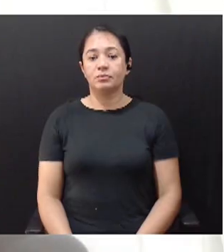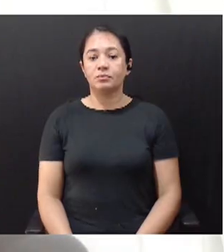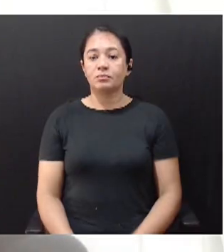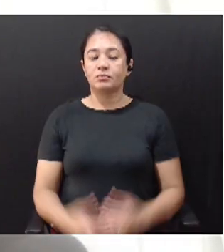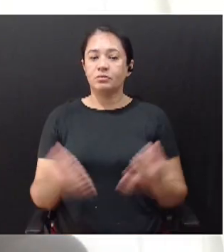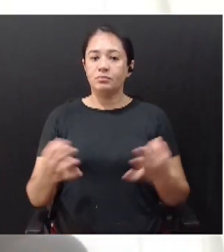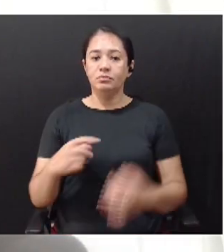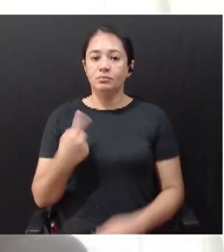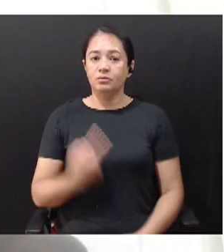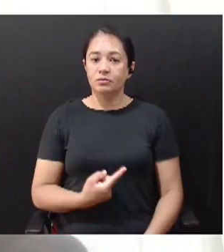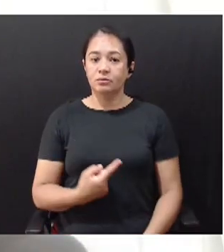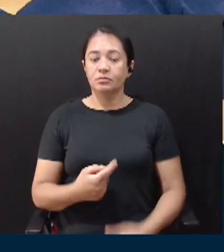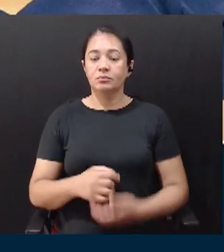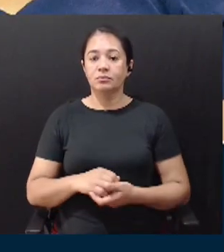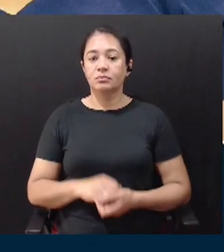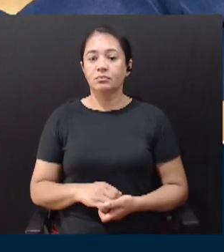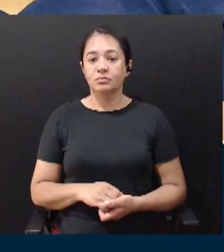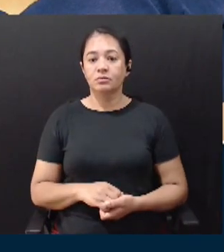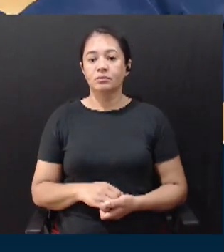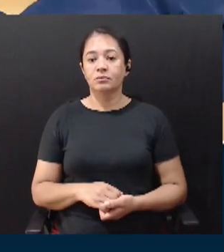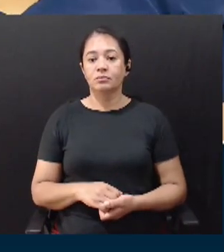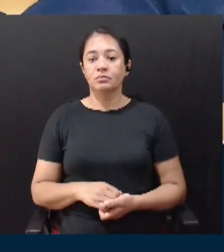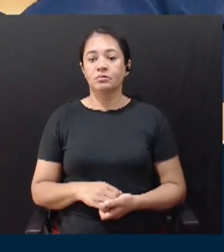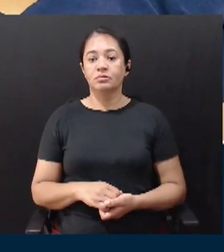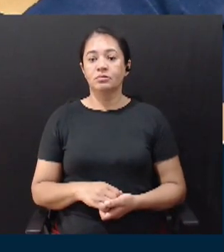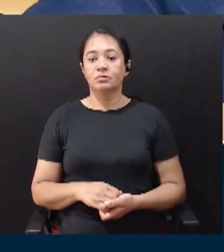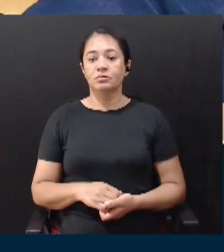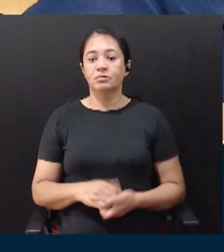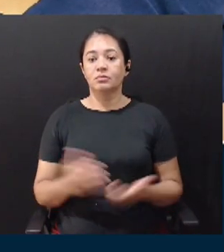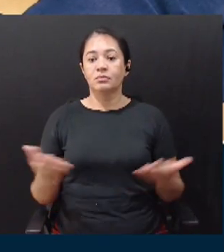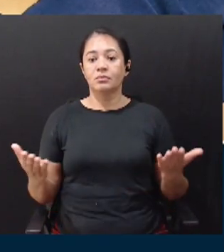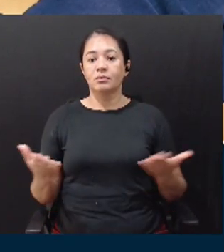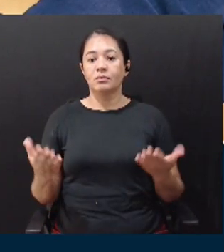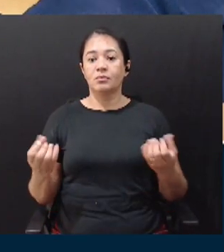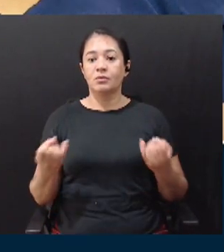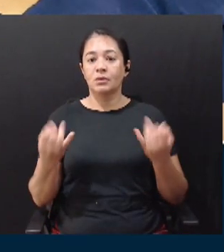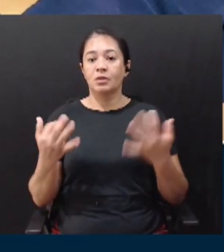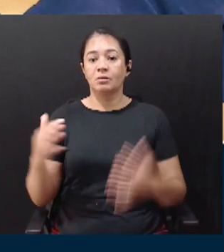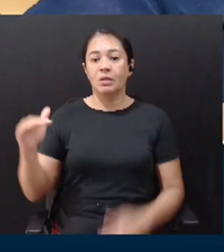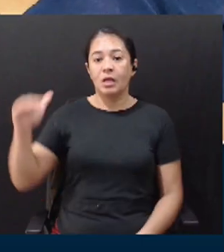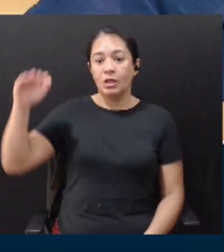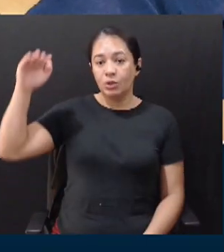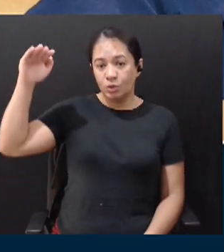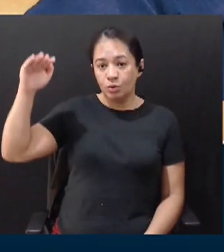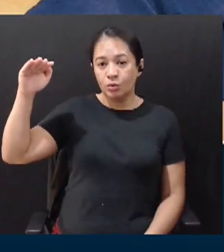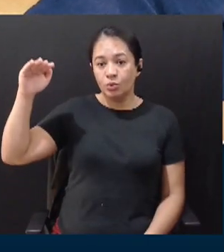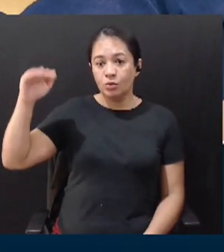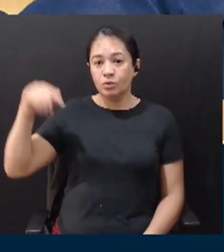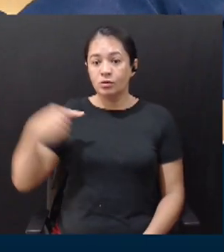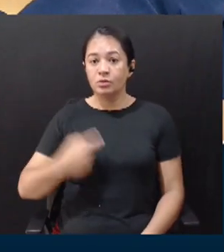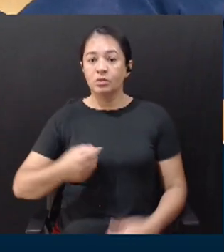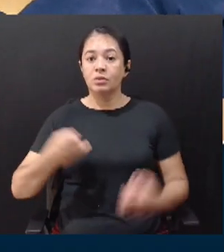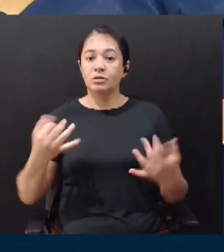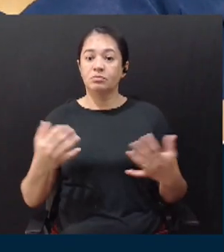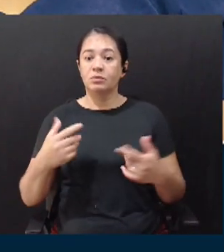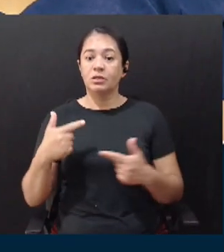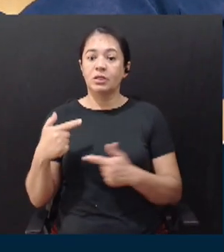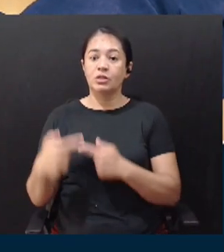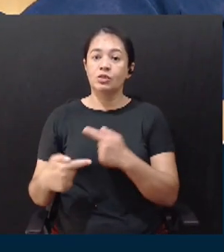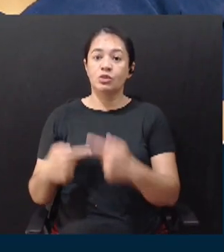né? Muito bom. Nós estamos falando aqui de adultos, né? Agora, quando a gente fala de gerações,